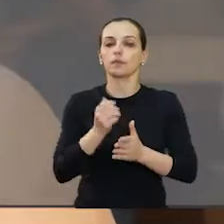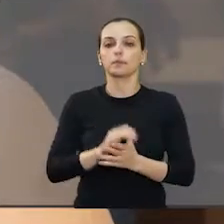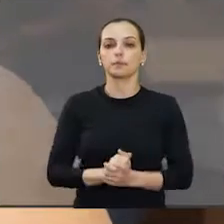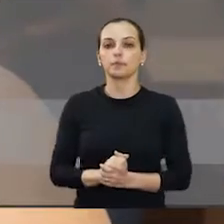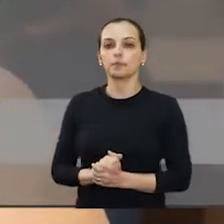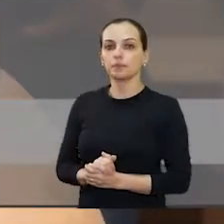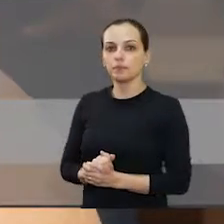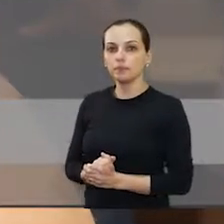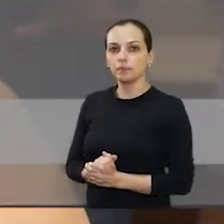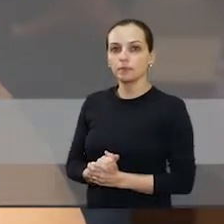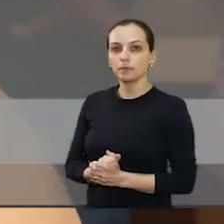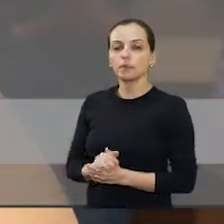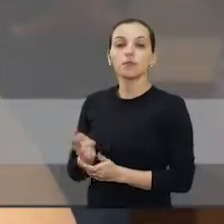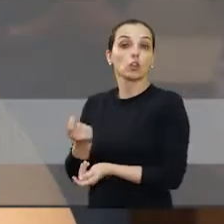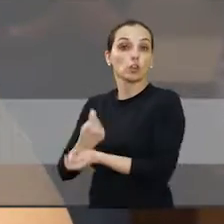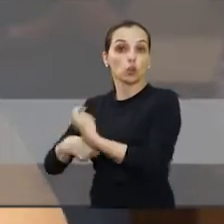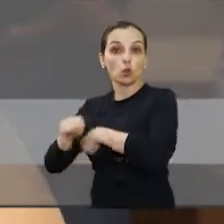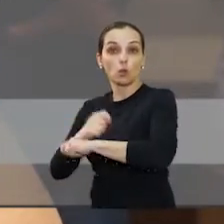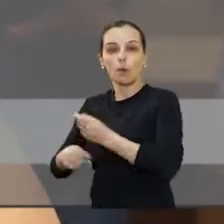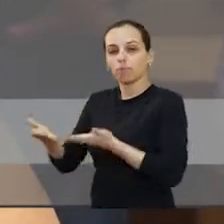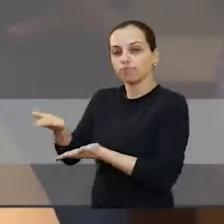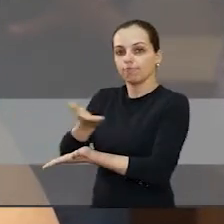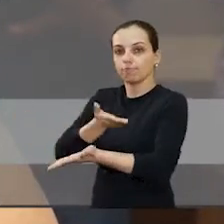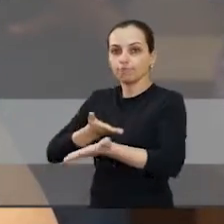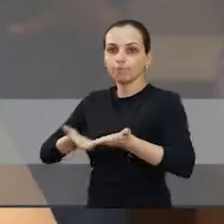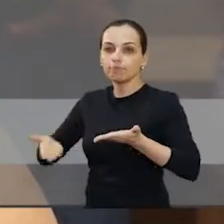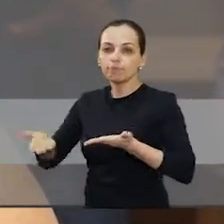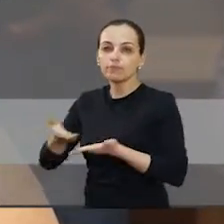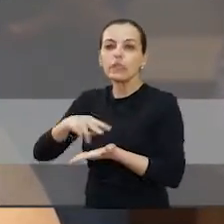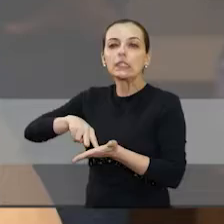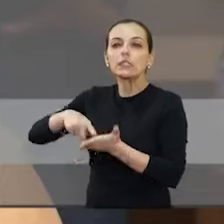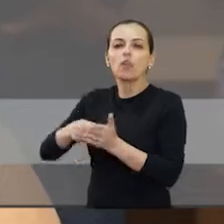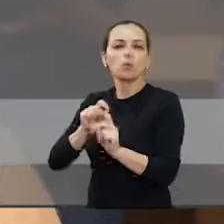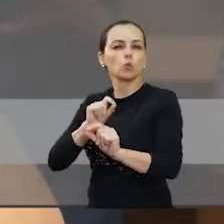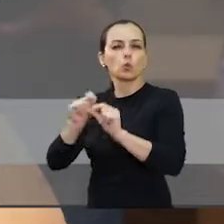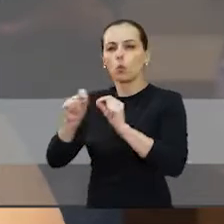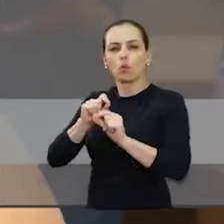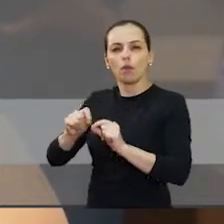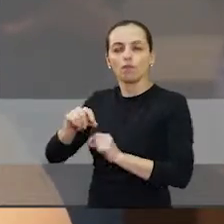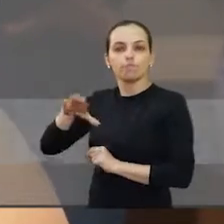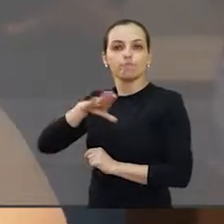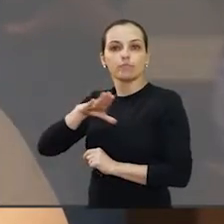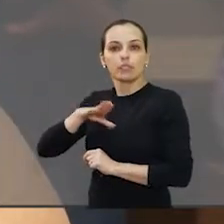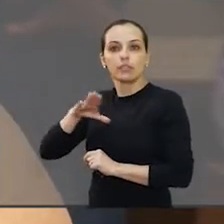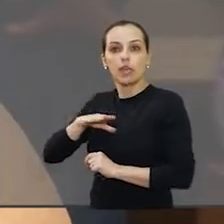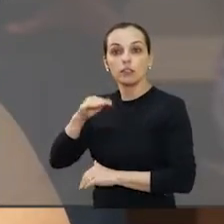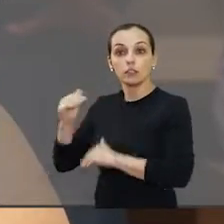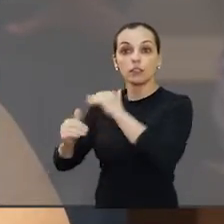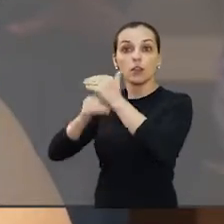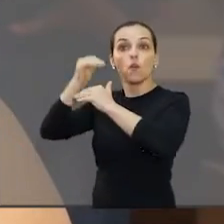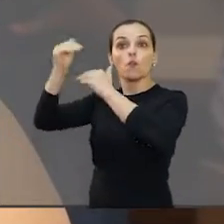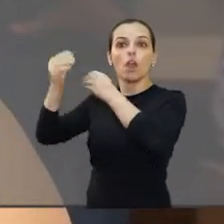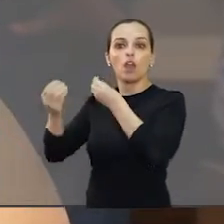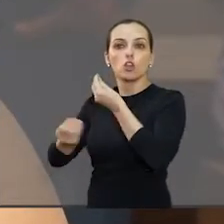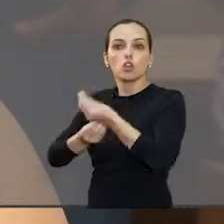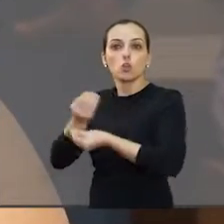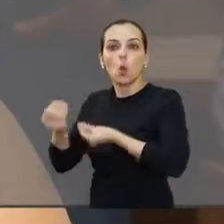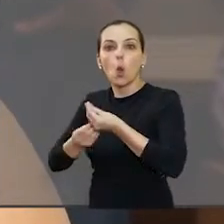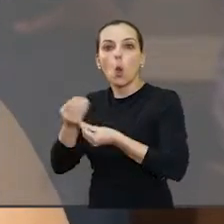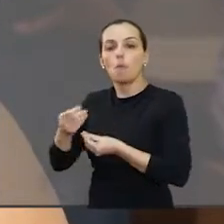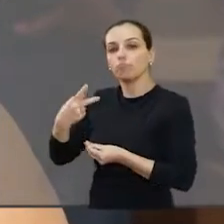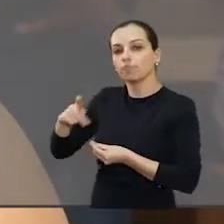Araraquara. A economia criativa e solidária é, antes de tudo, uma estratégia de desenvolvimento econômico e territorial que a